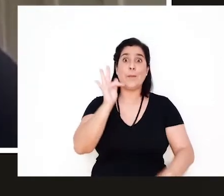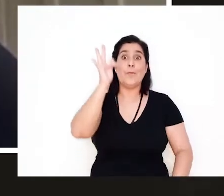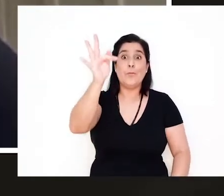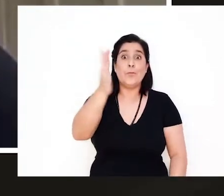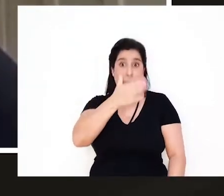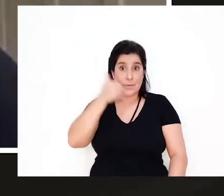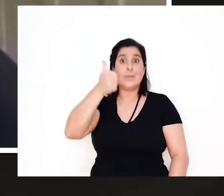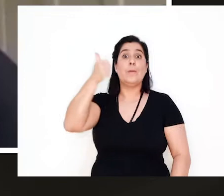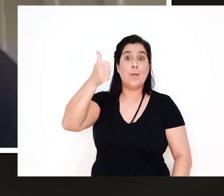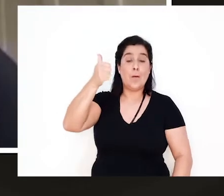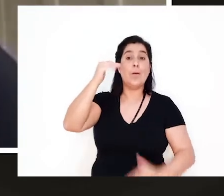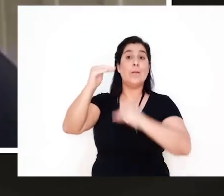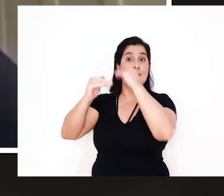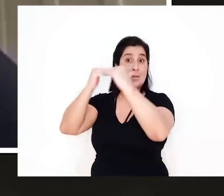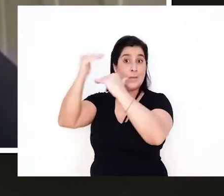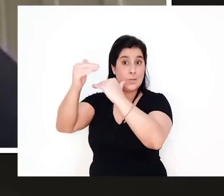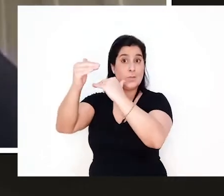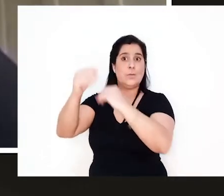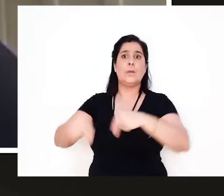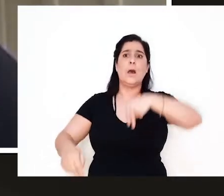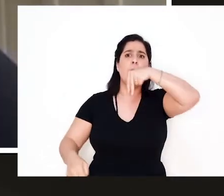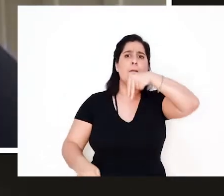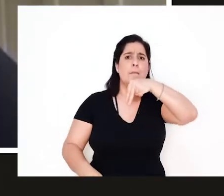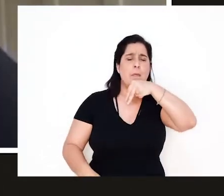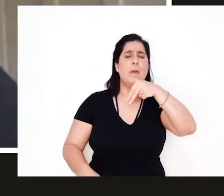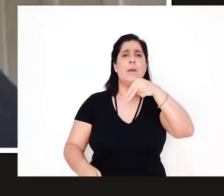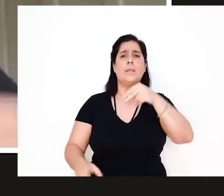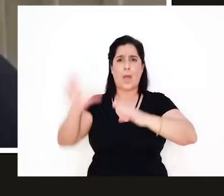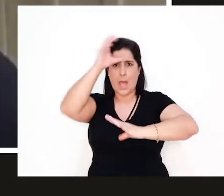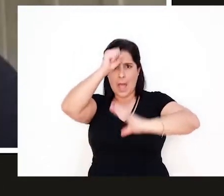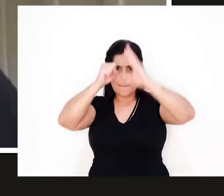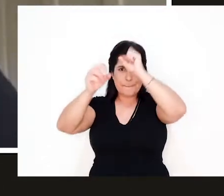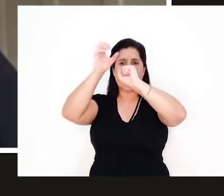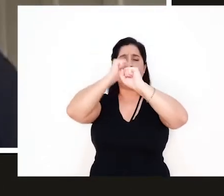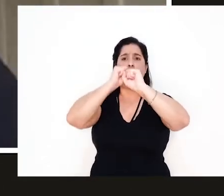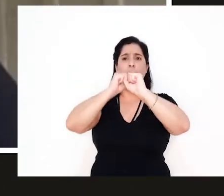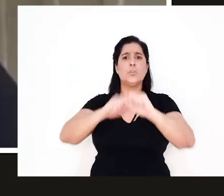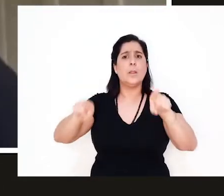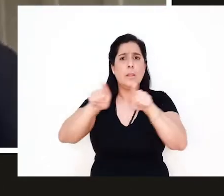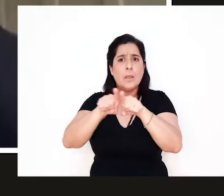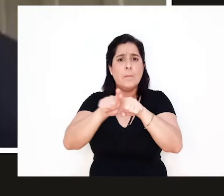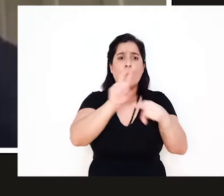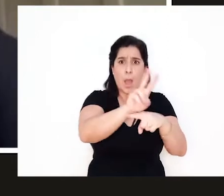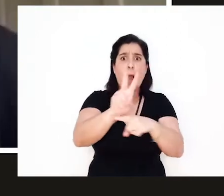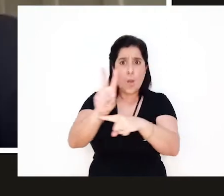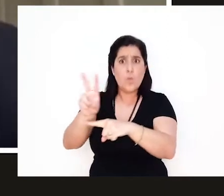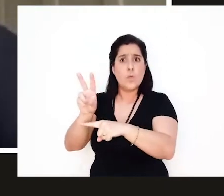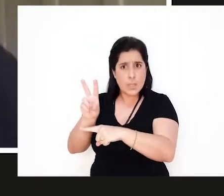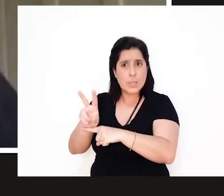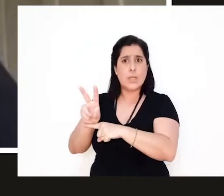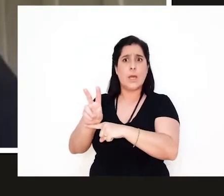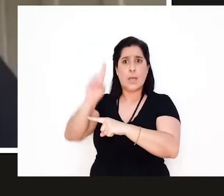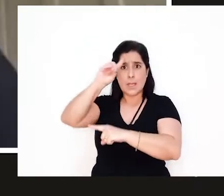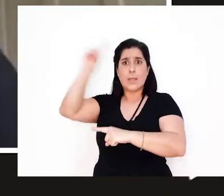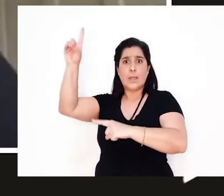para você, para as suas gerações. Então, que a minha neta ela possa também, como tantas tanhas, ter cuidado dos recursos que Deus colocou